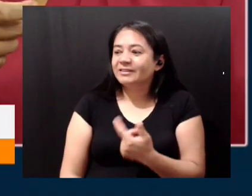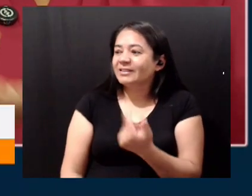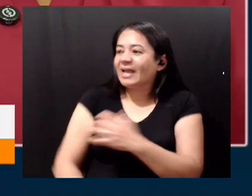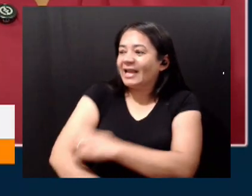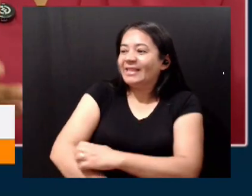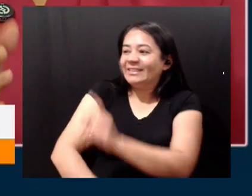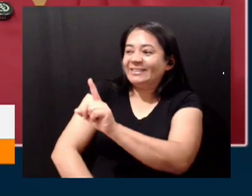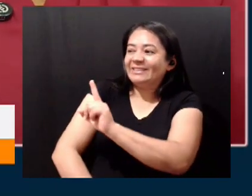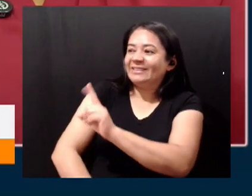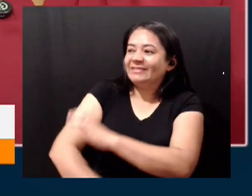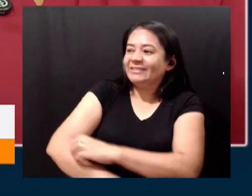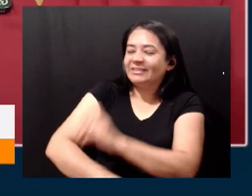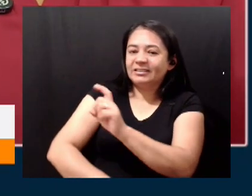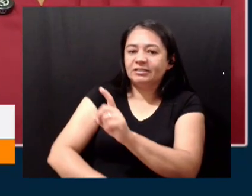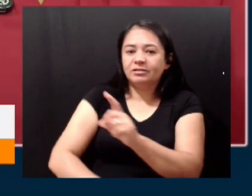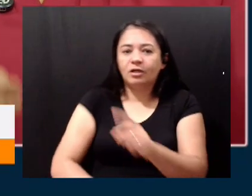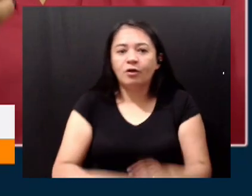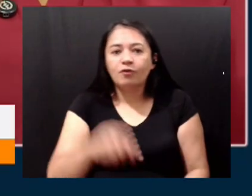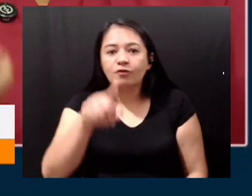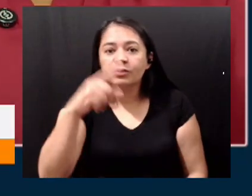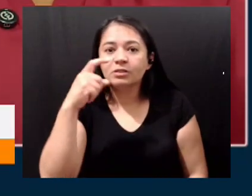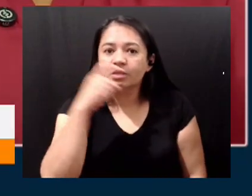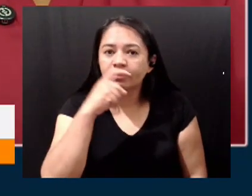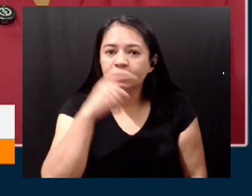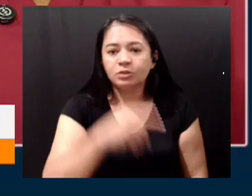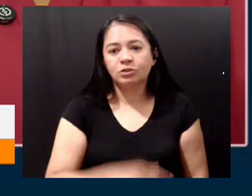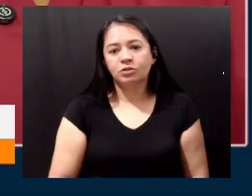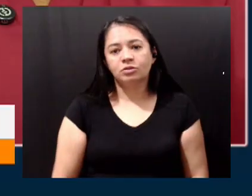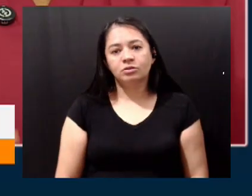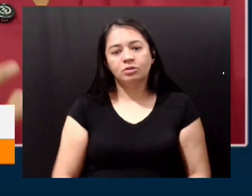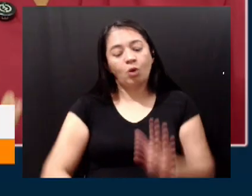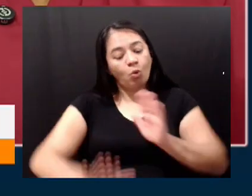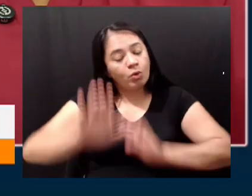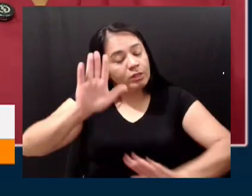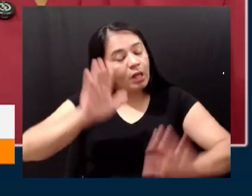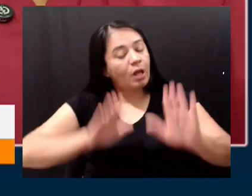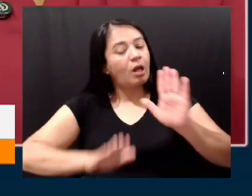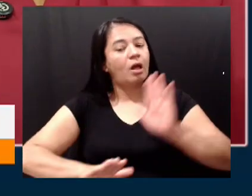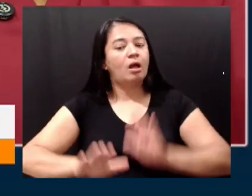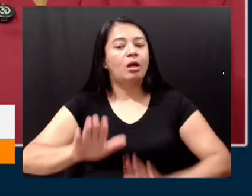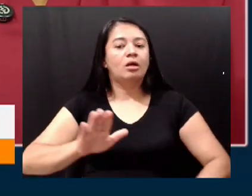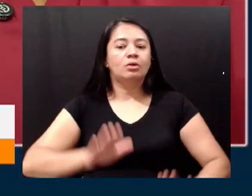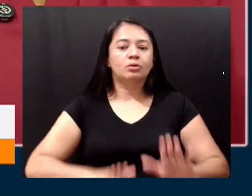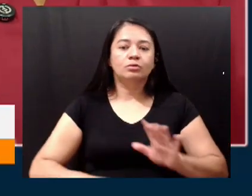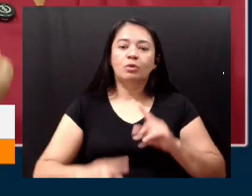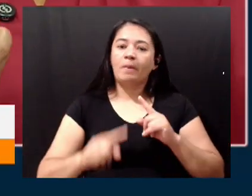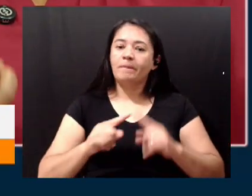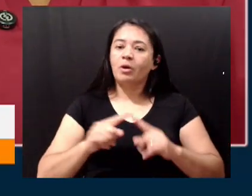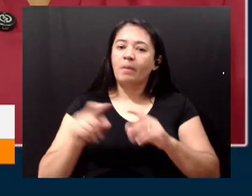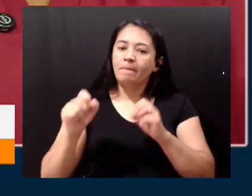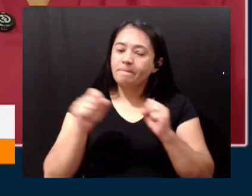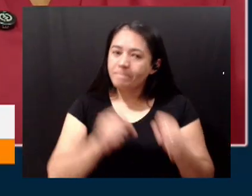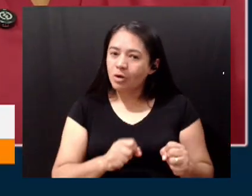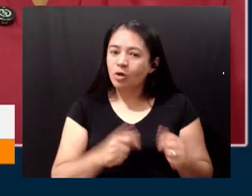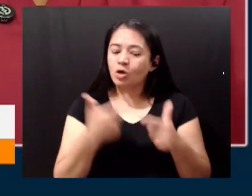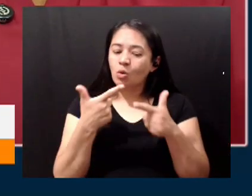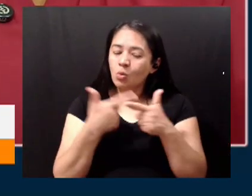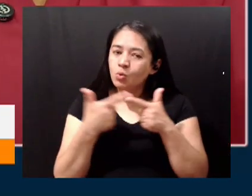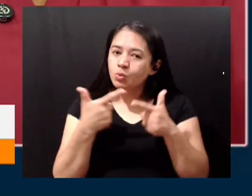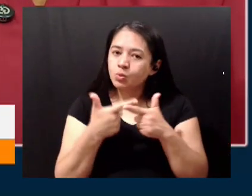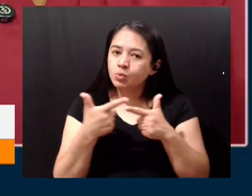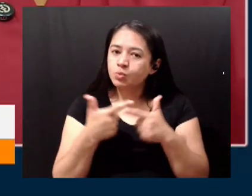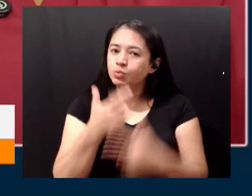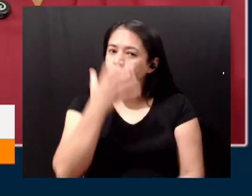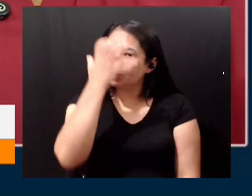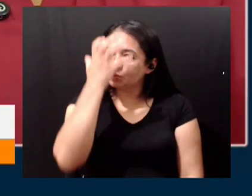não. Você vai lá e mente na anamnese. Então tem que tomar muito cuidado com isso, porque pode causar um problema muito sério de saúde